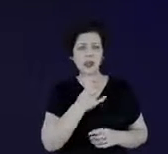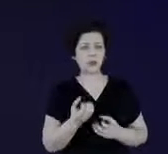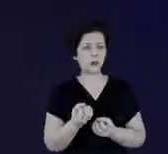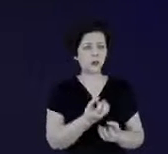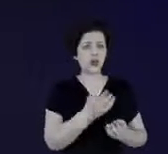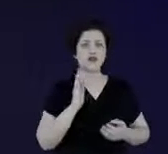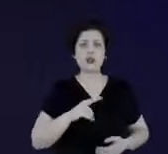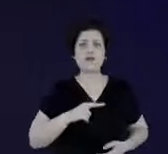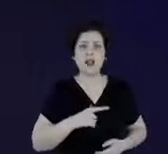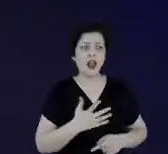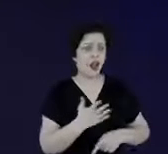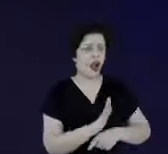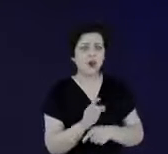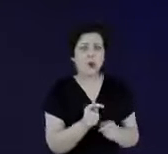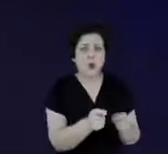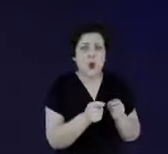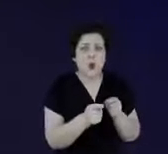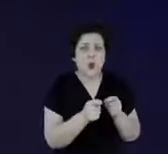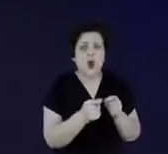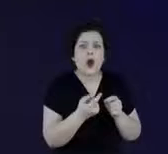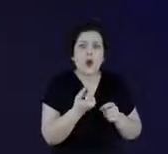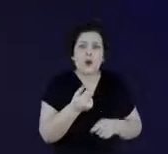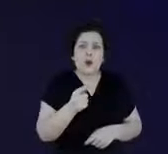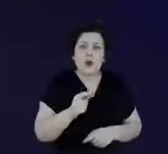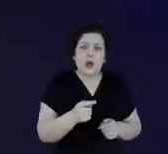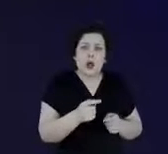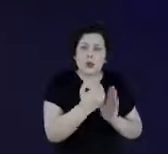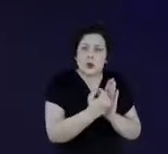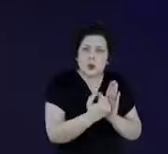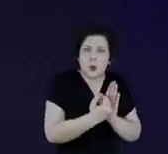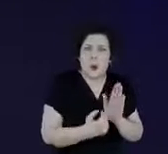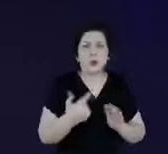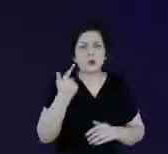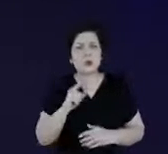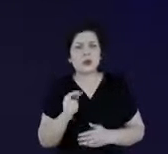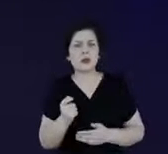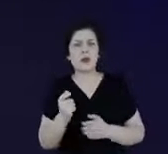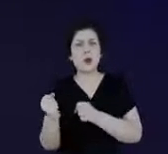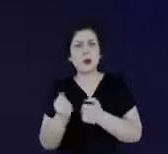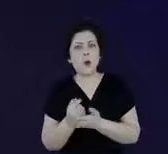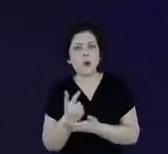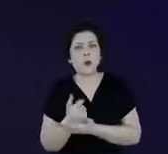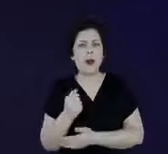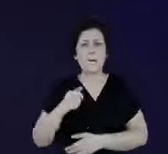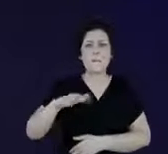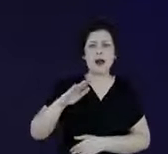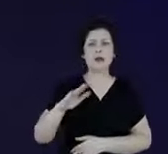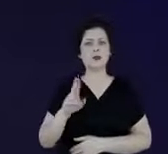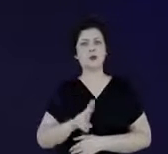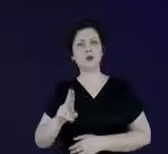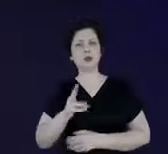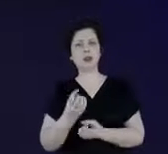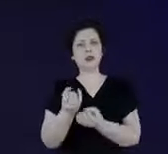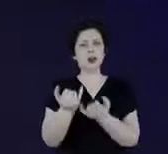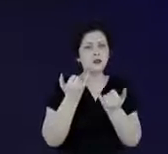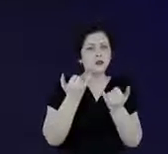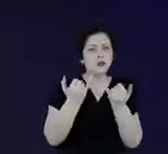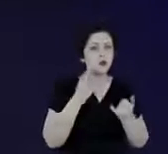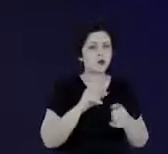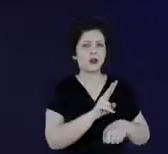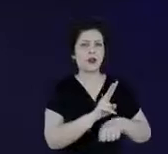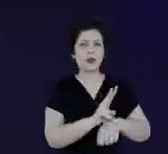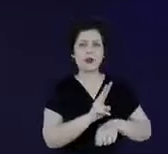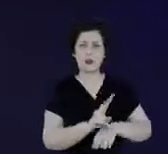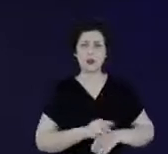simplesmente para ajudar as pessoas a terem um aumento de poder de compra já meio muito bom Como fazer isso usar os dados para ajudar as pessoas conseguirem crédito